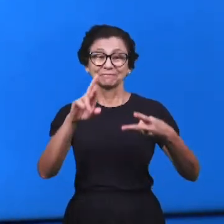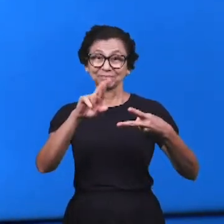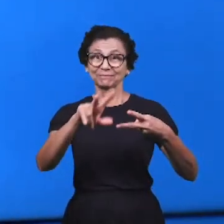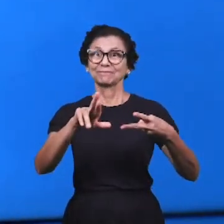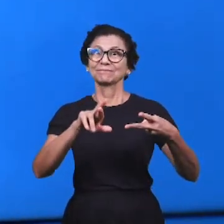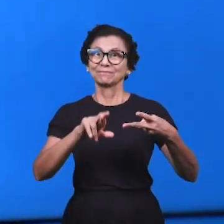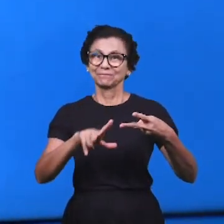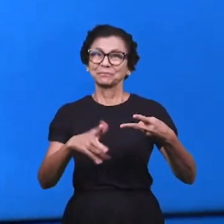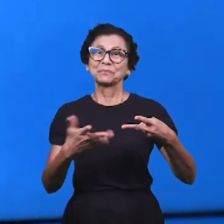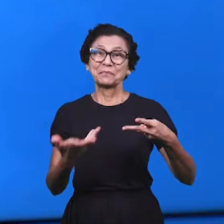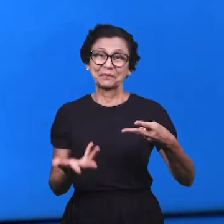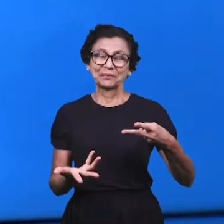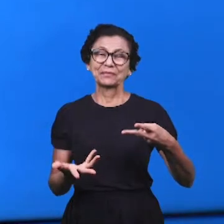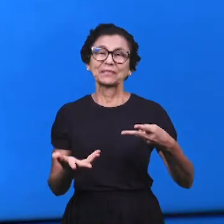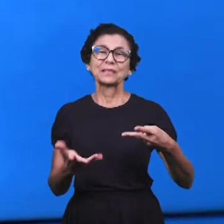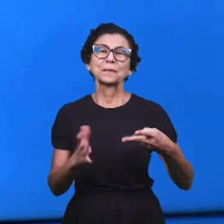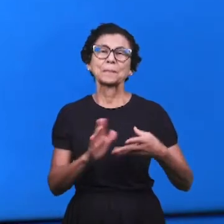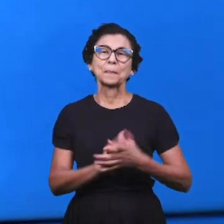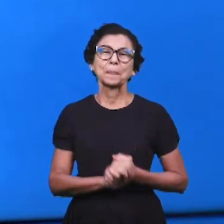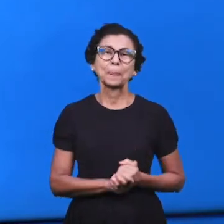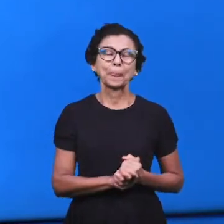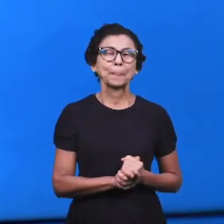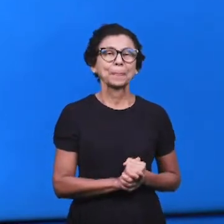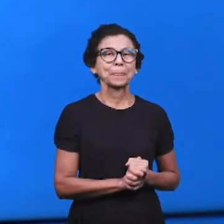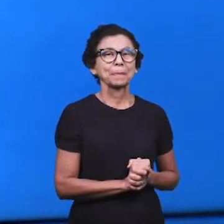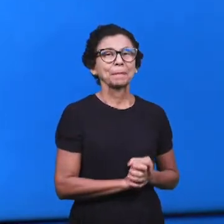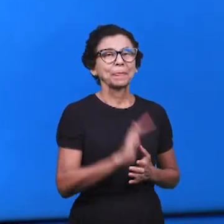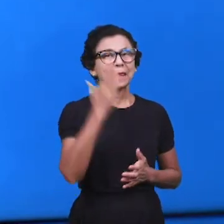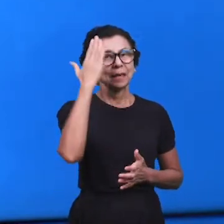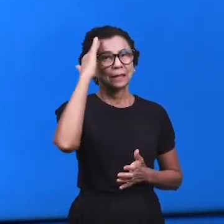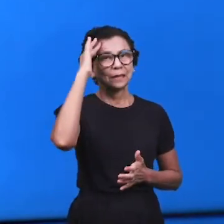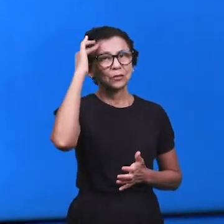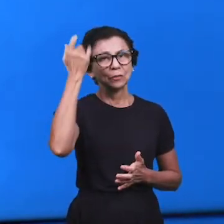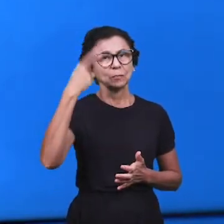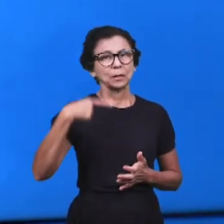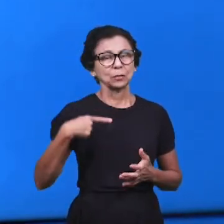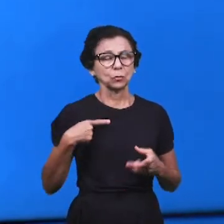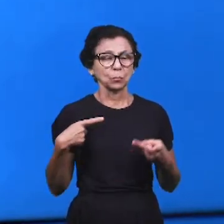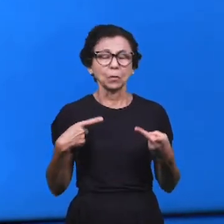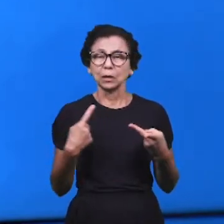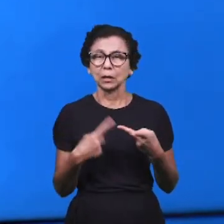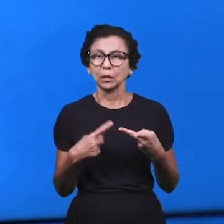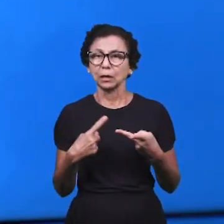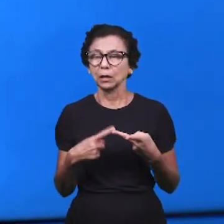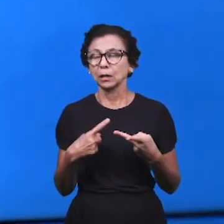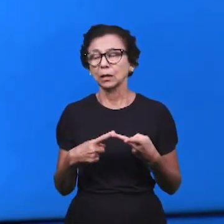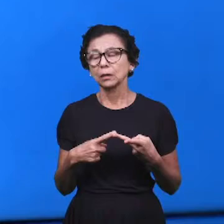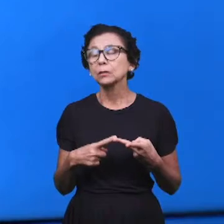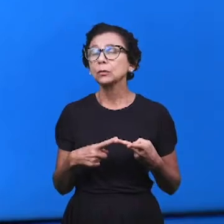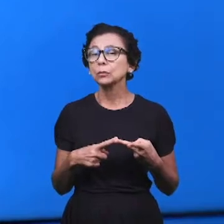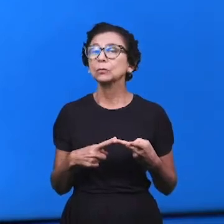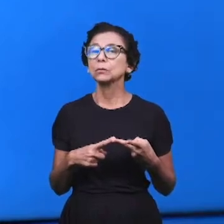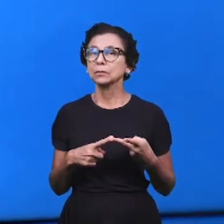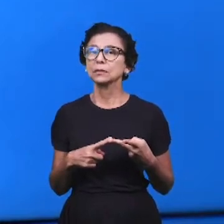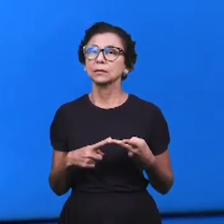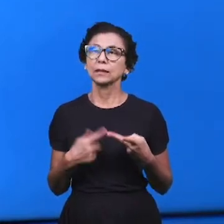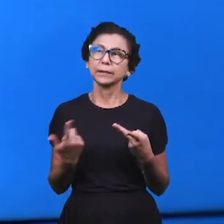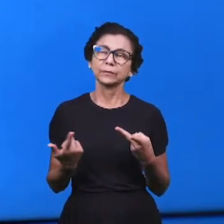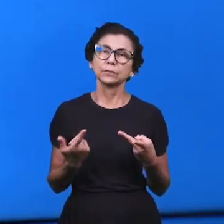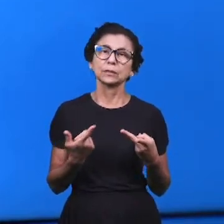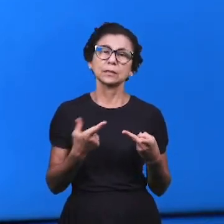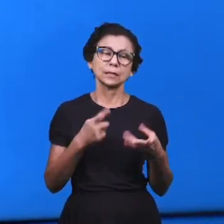grande diferença, né? Interpretar é uma coisa, ou seja, atribuir um sentido, né, a um texto, a uma palavra, né? Já